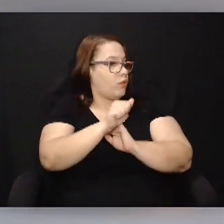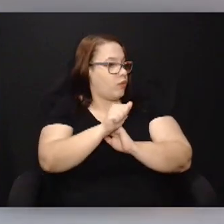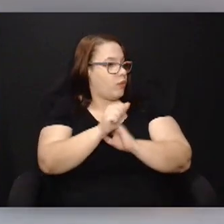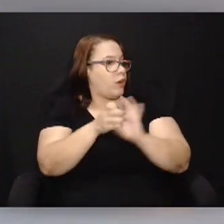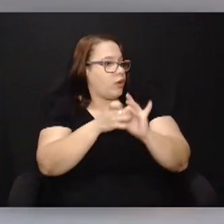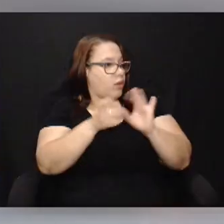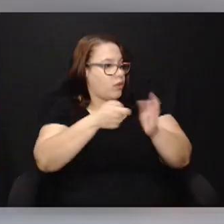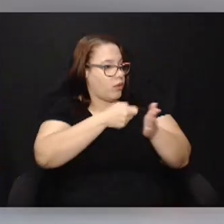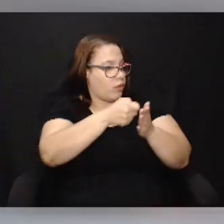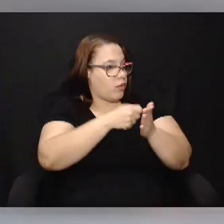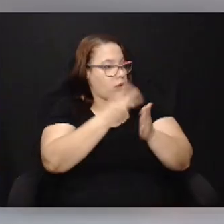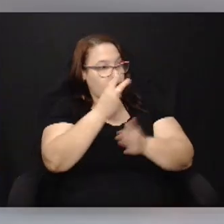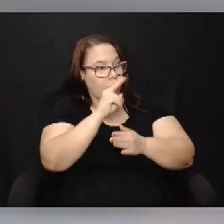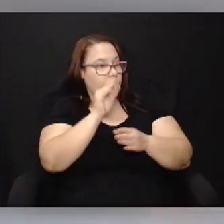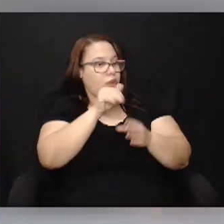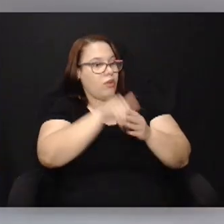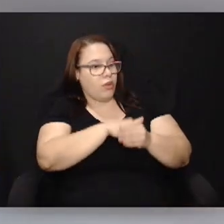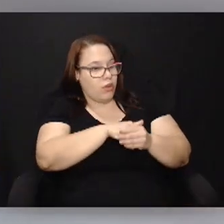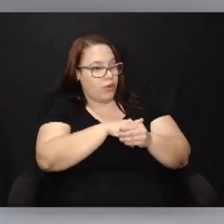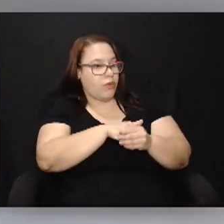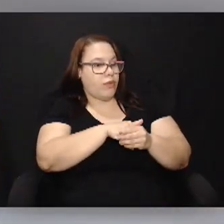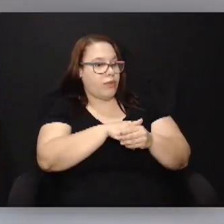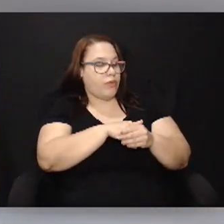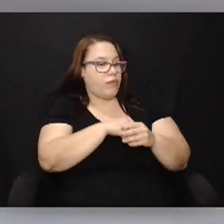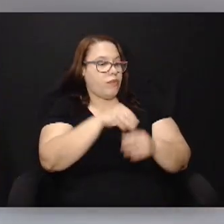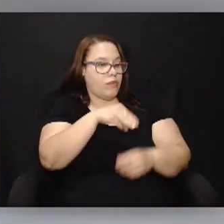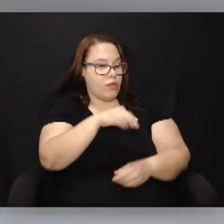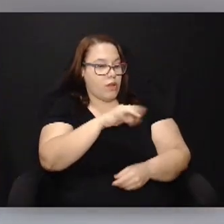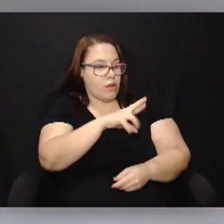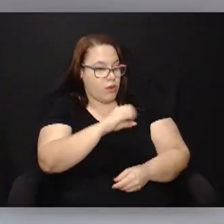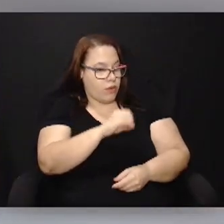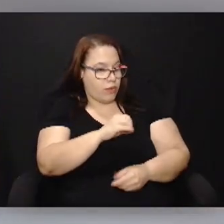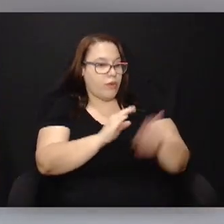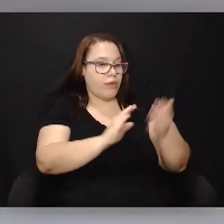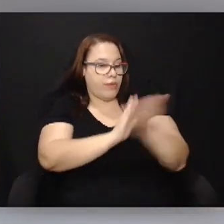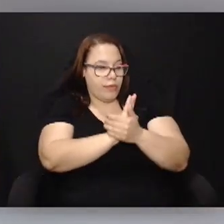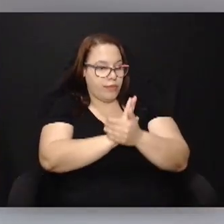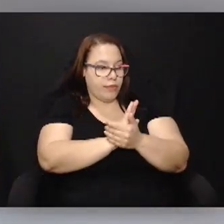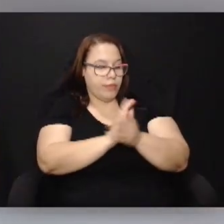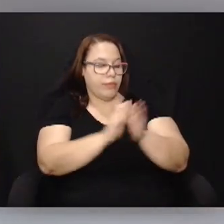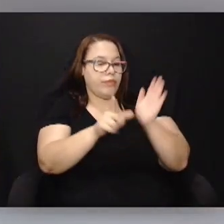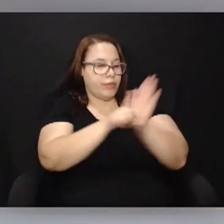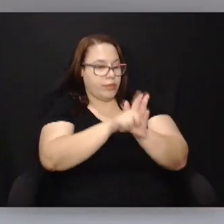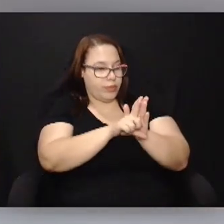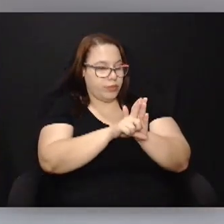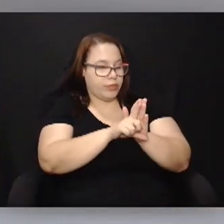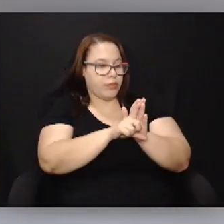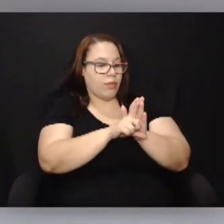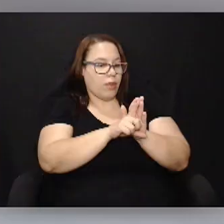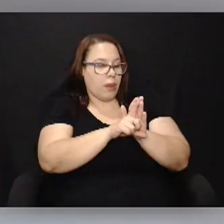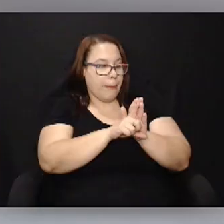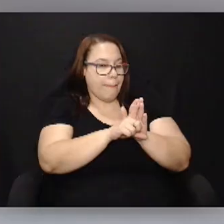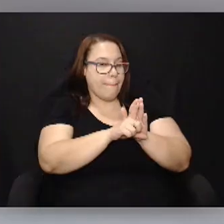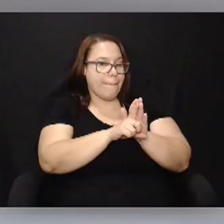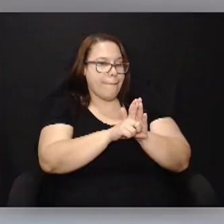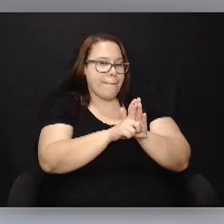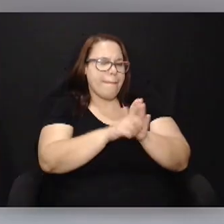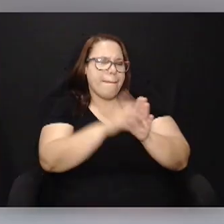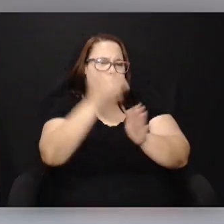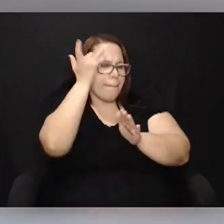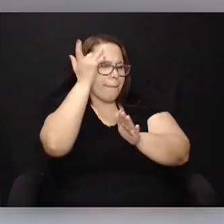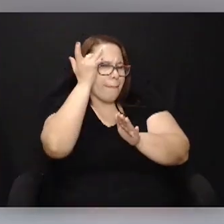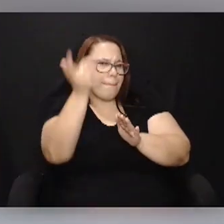segunda votação, estamos votando o mérito, aprovamos na legalidade. É uma facilitação, é